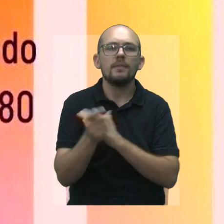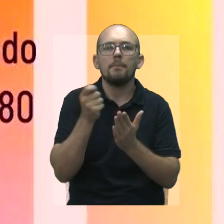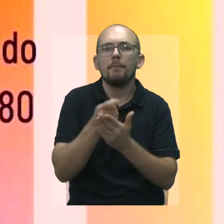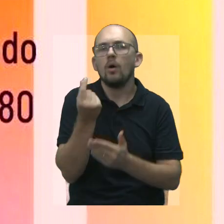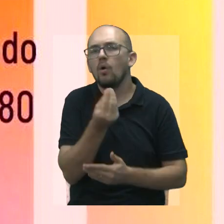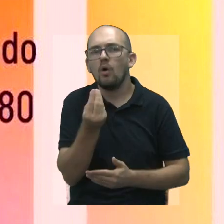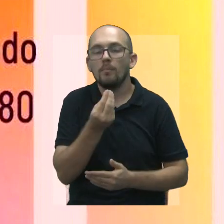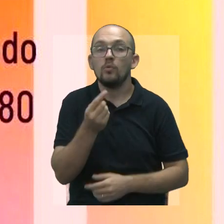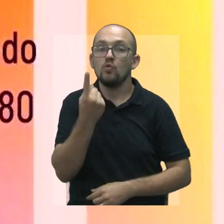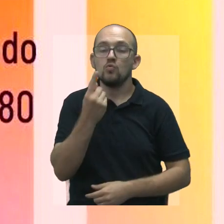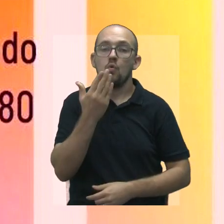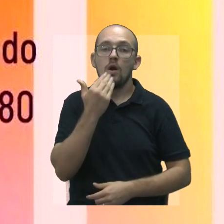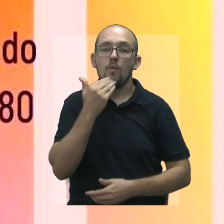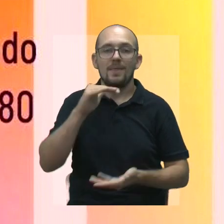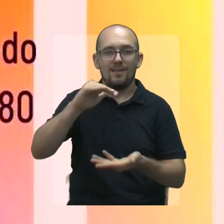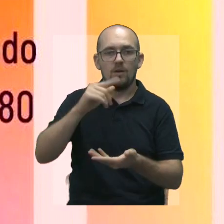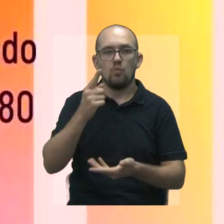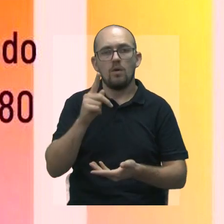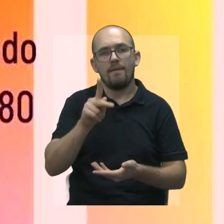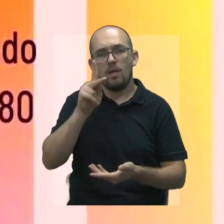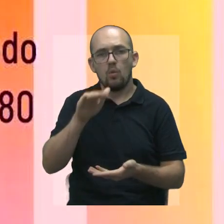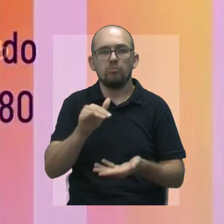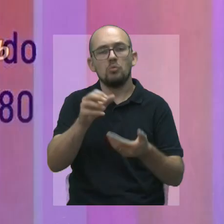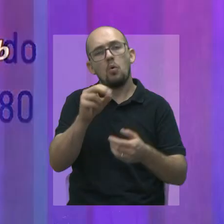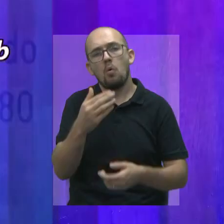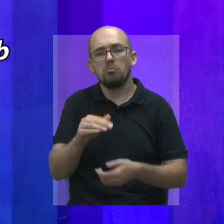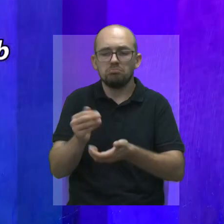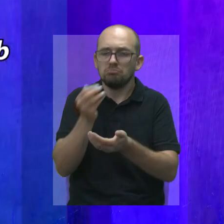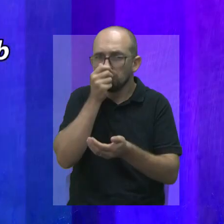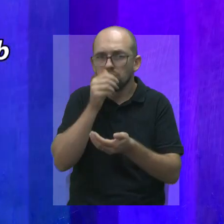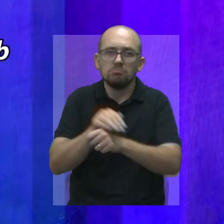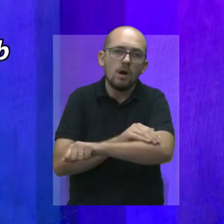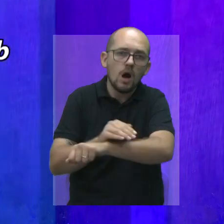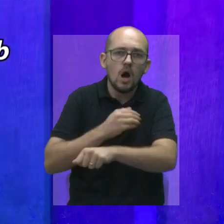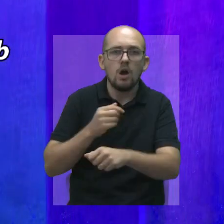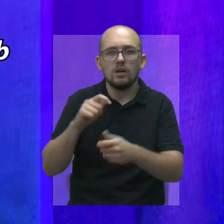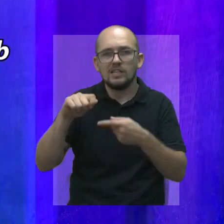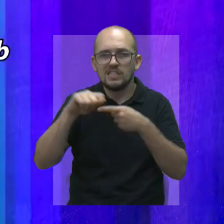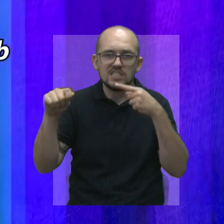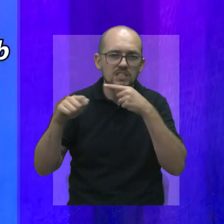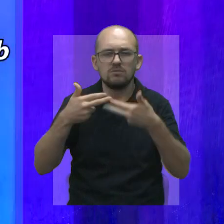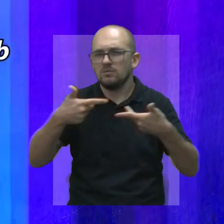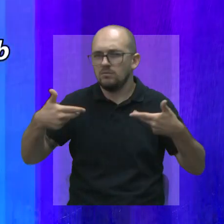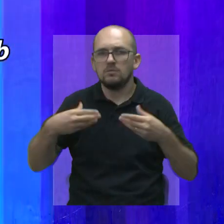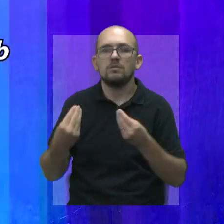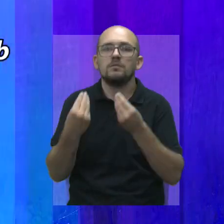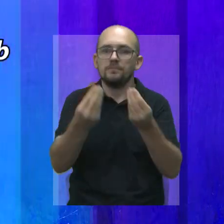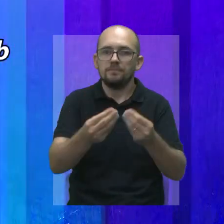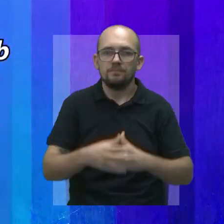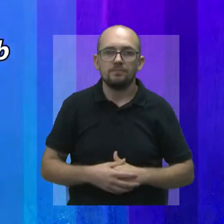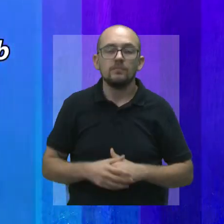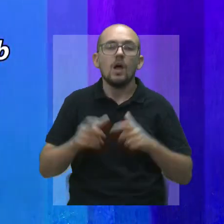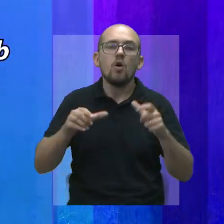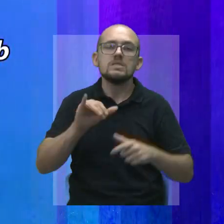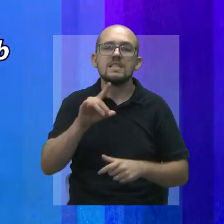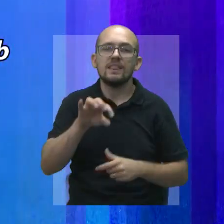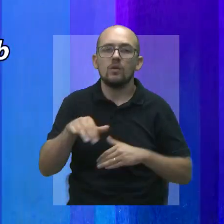não perecível ou um produto de higiene pessoal. O CID fica na rua Arthur Comunian,